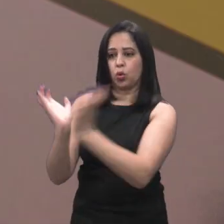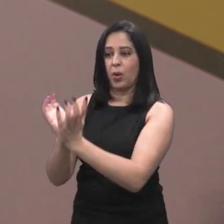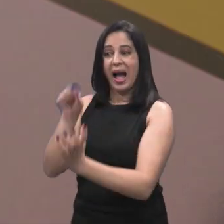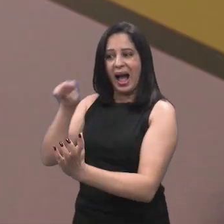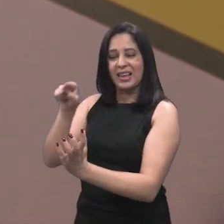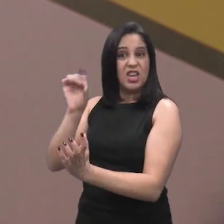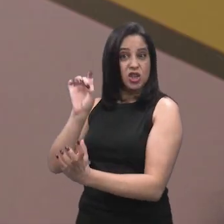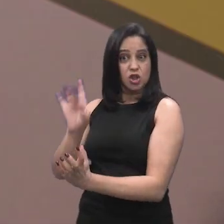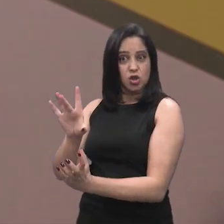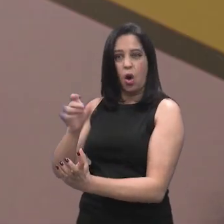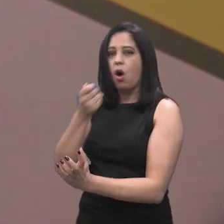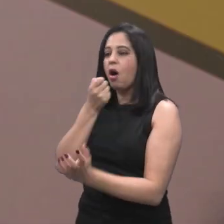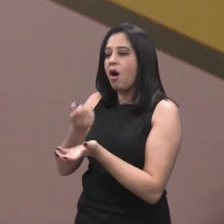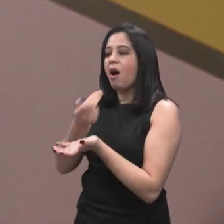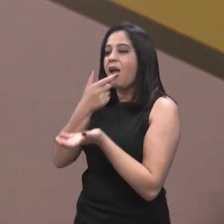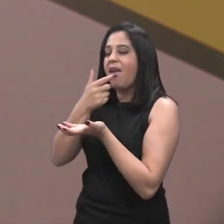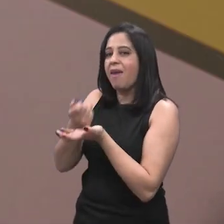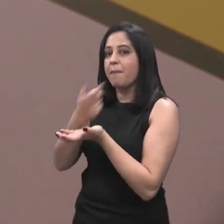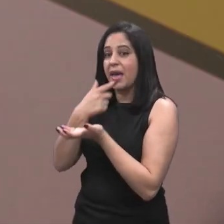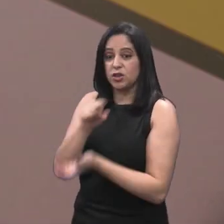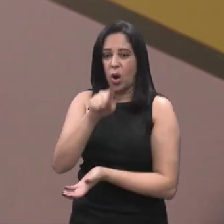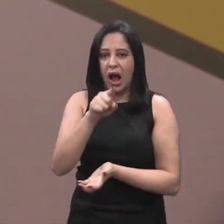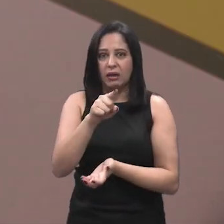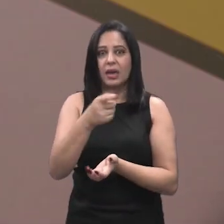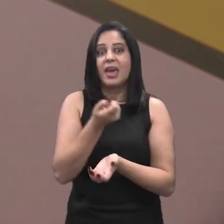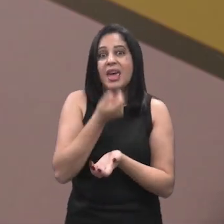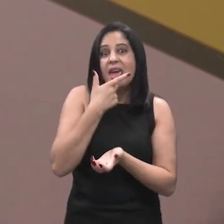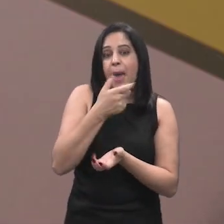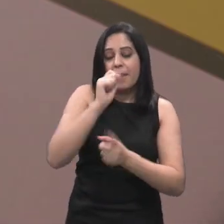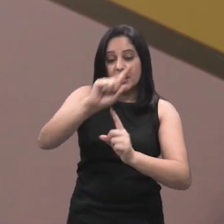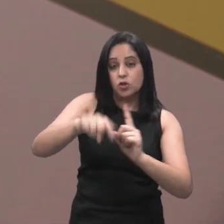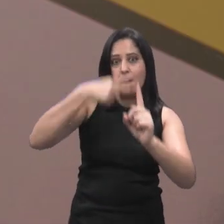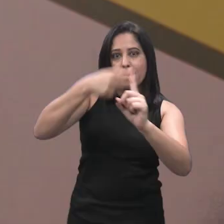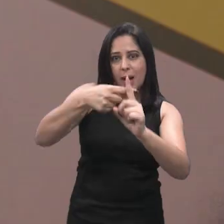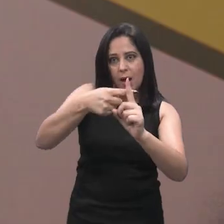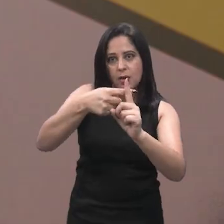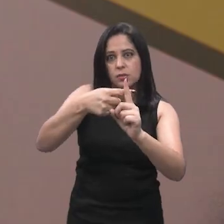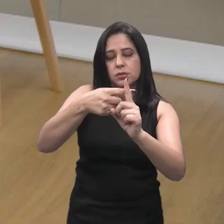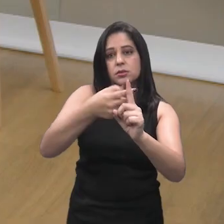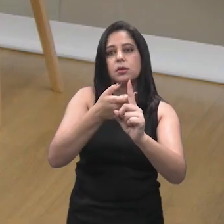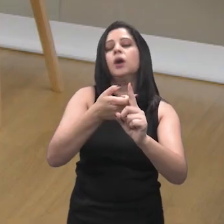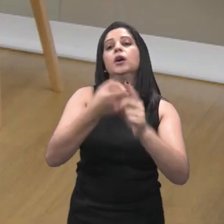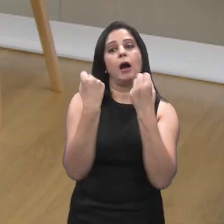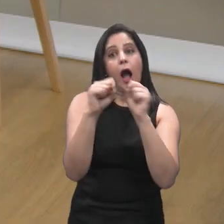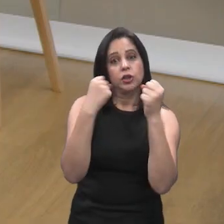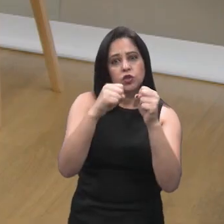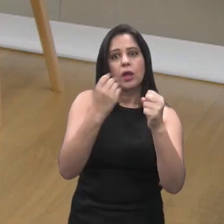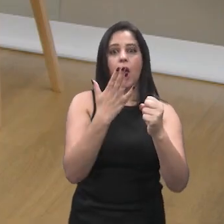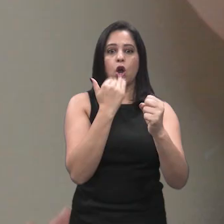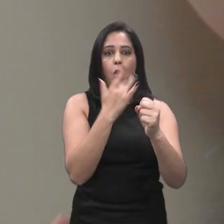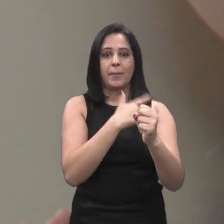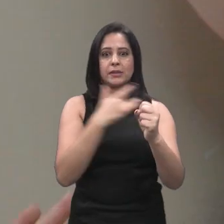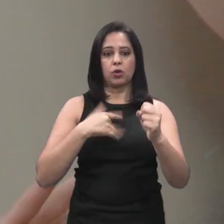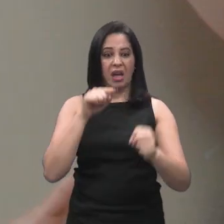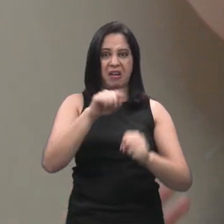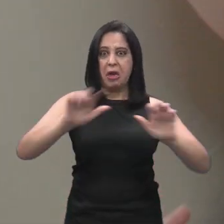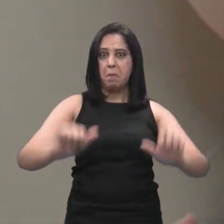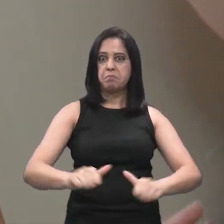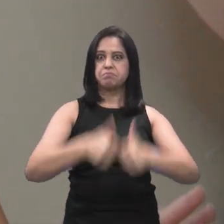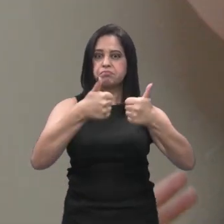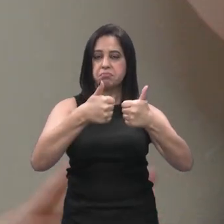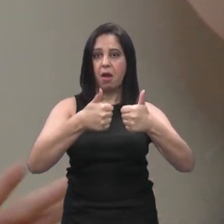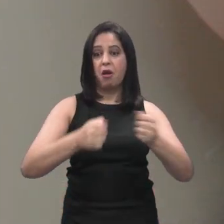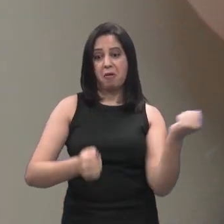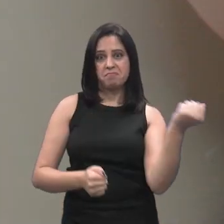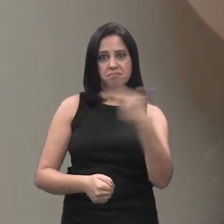boa alimentação, ela é a principal chave no tratamento da hipertensão arterial. Uhum. E a gente reforçar aqui